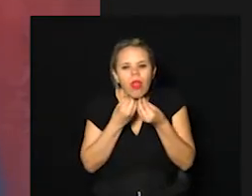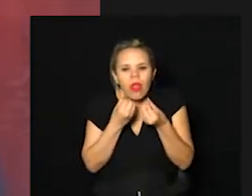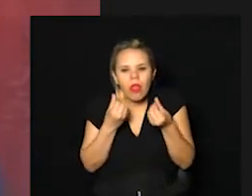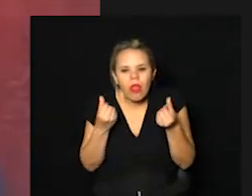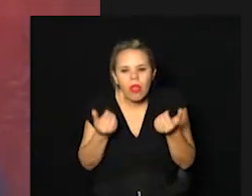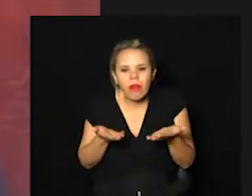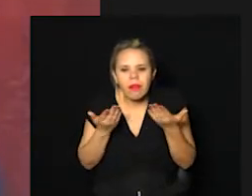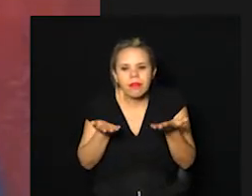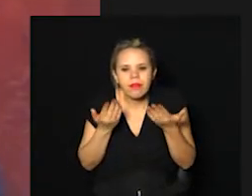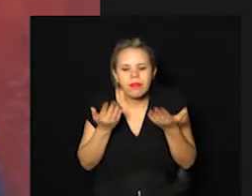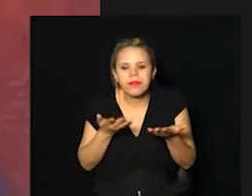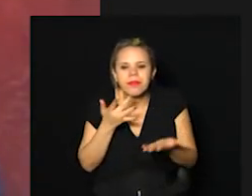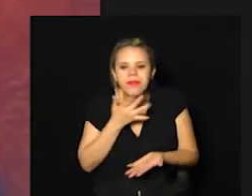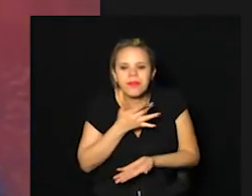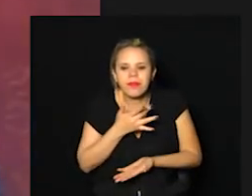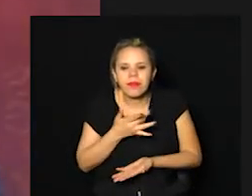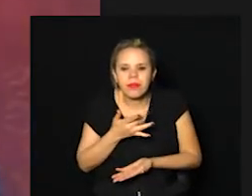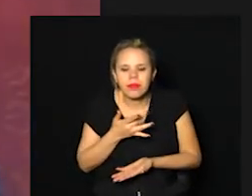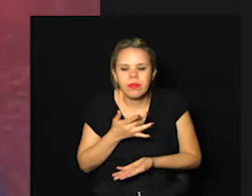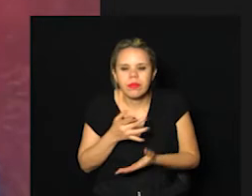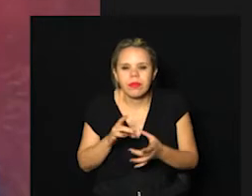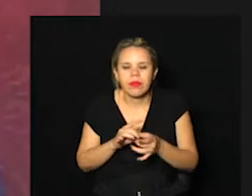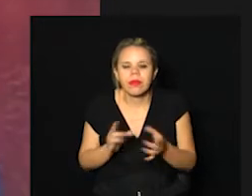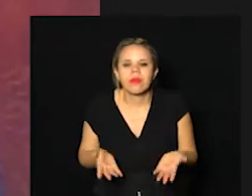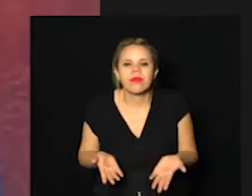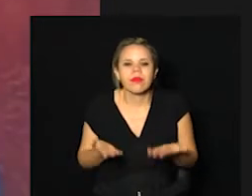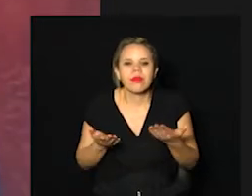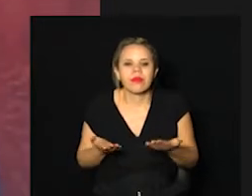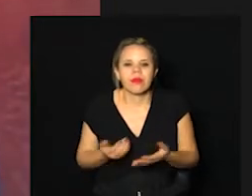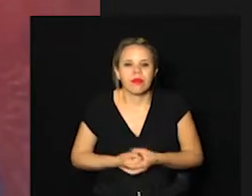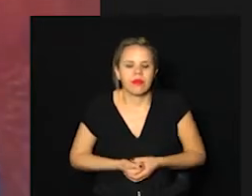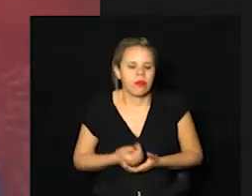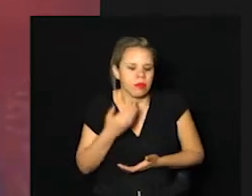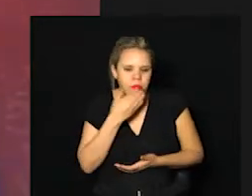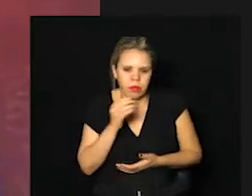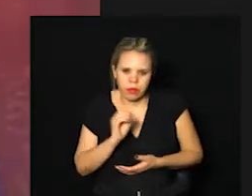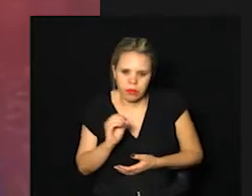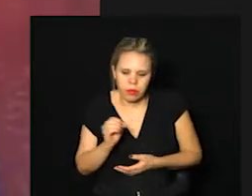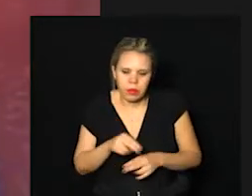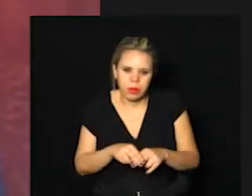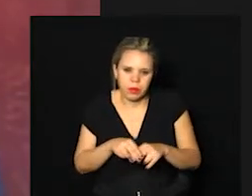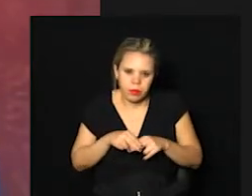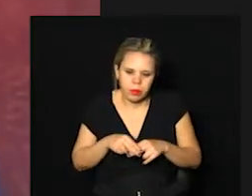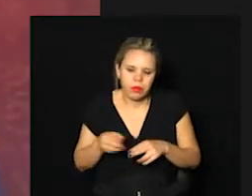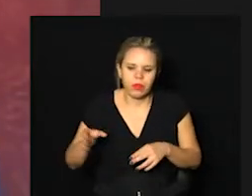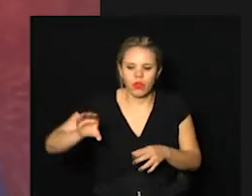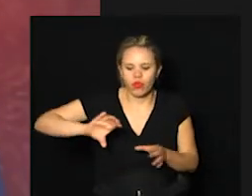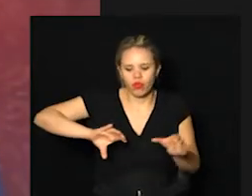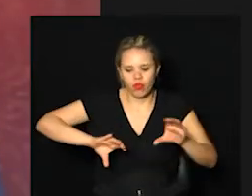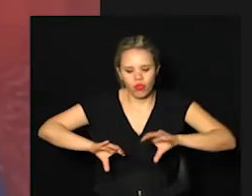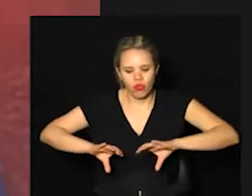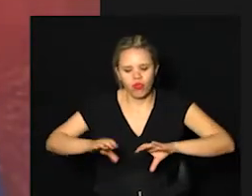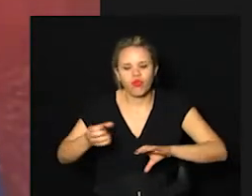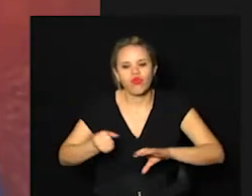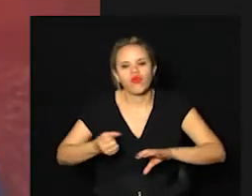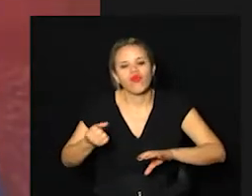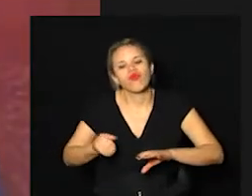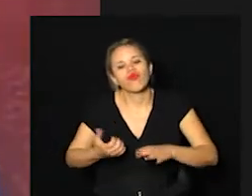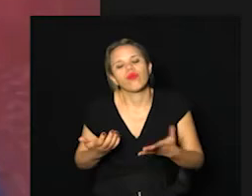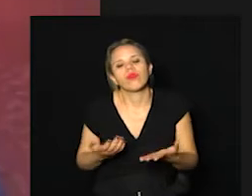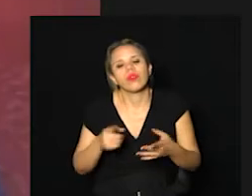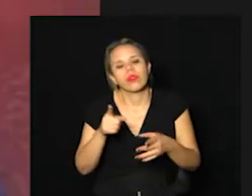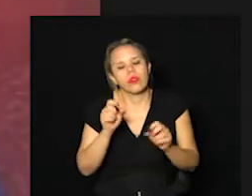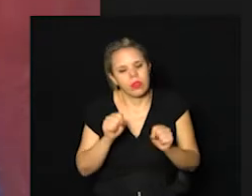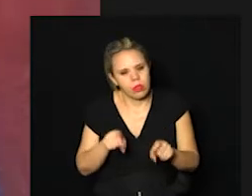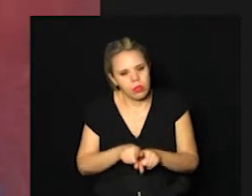né? E deixa um pouco mais leve, não tão adocicada por conta do creme de leite. Mas você